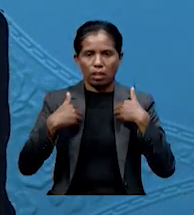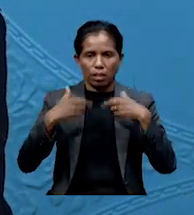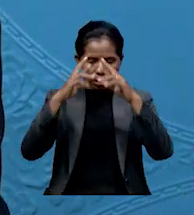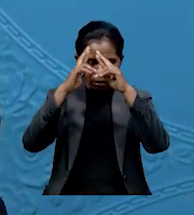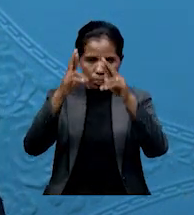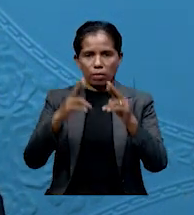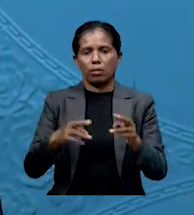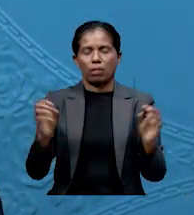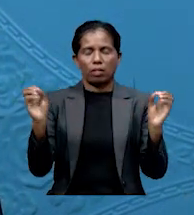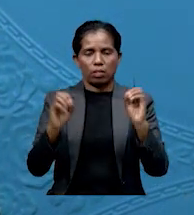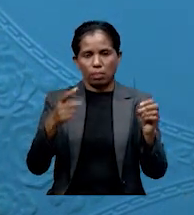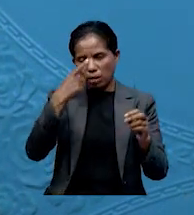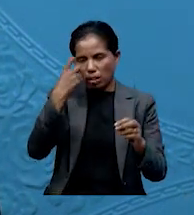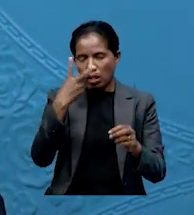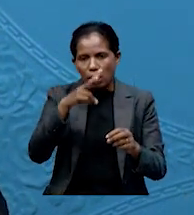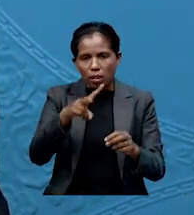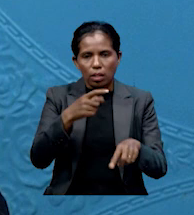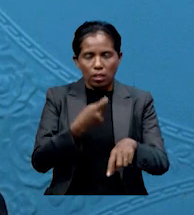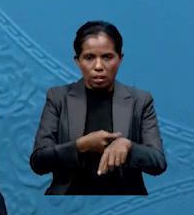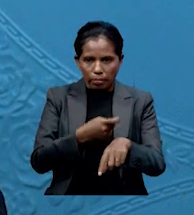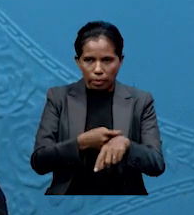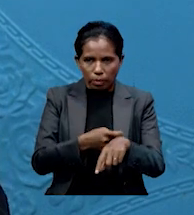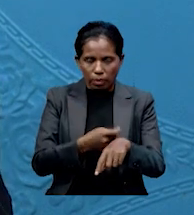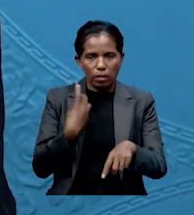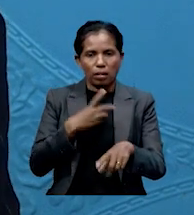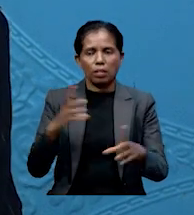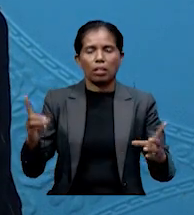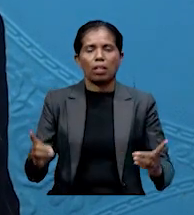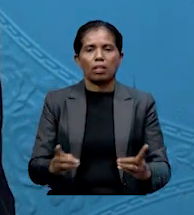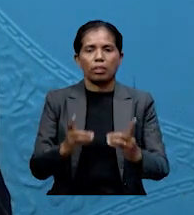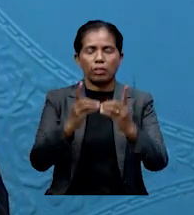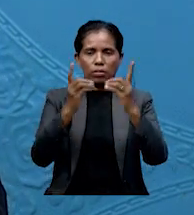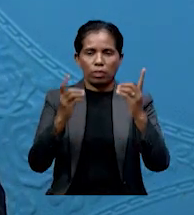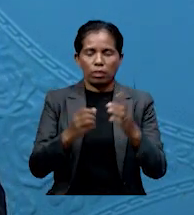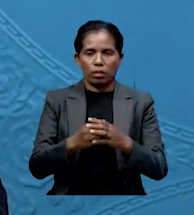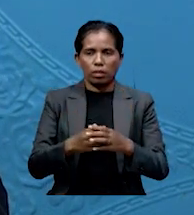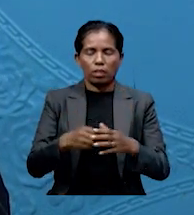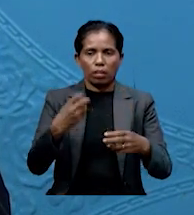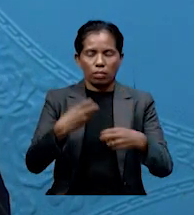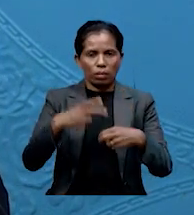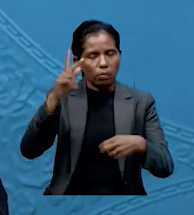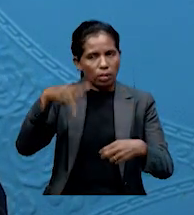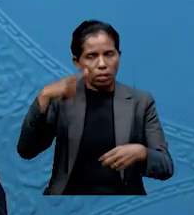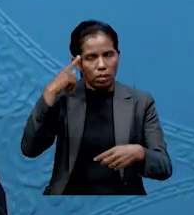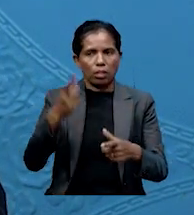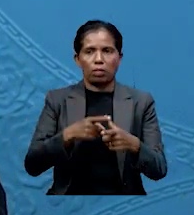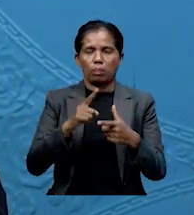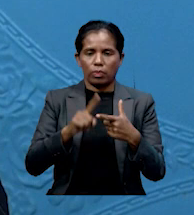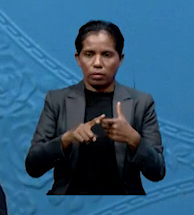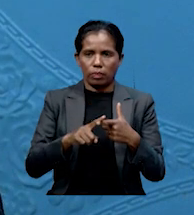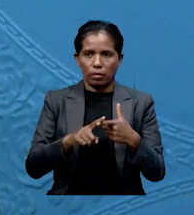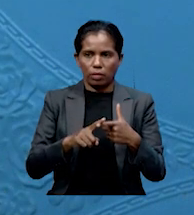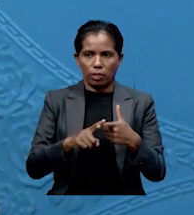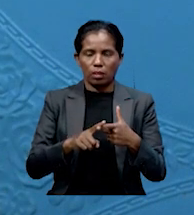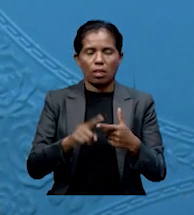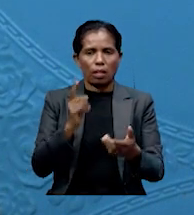i situasaun i nebe i tempo nebe ita soru crise politica para depois